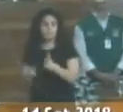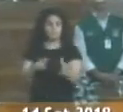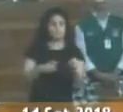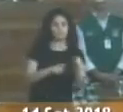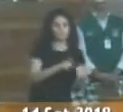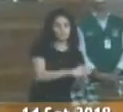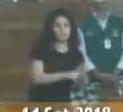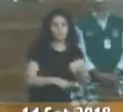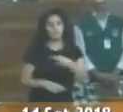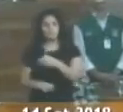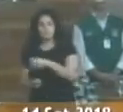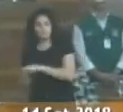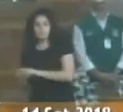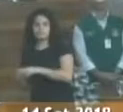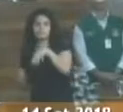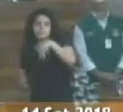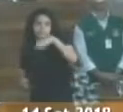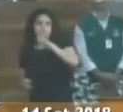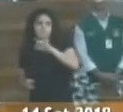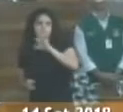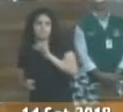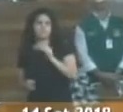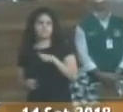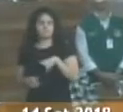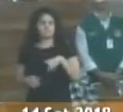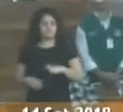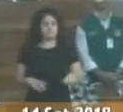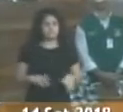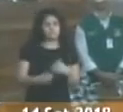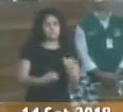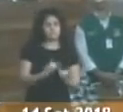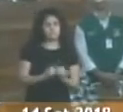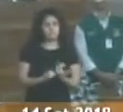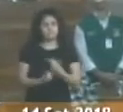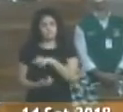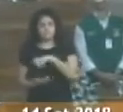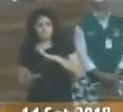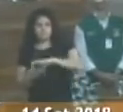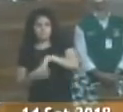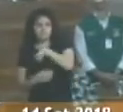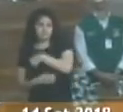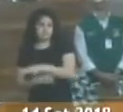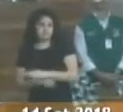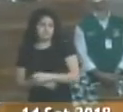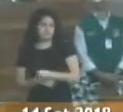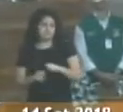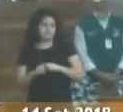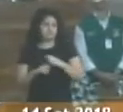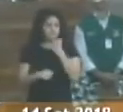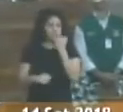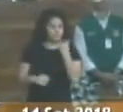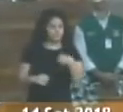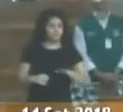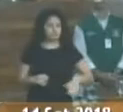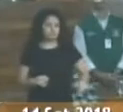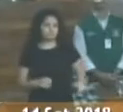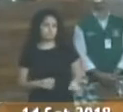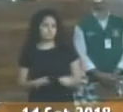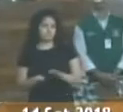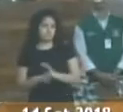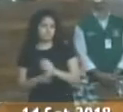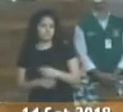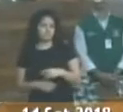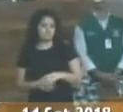metal, outro catava plástico. E as crianças brincando, a esposa dele, do Glauco, com o maior carinho, preparou um lanche para as crianças, no final.